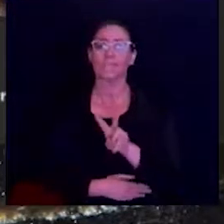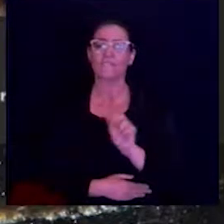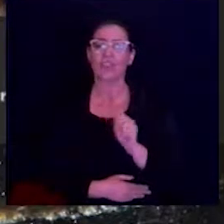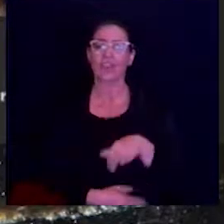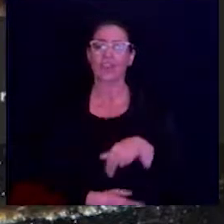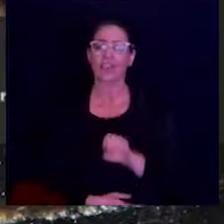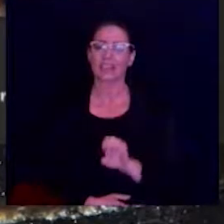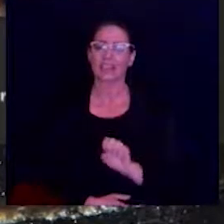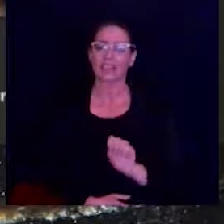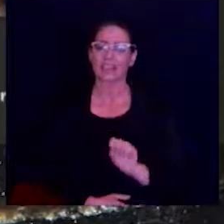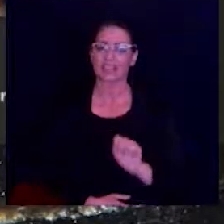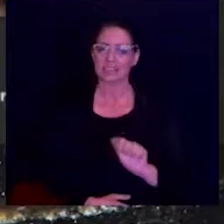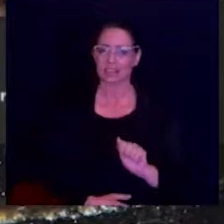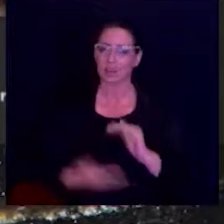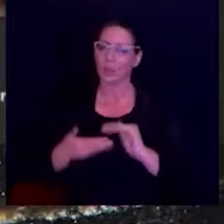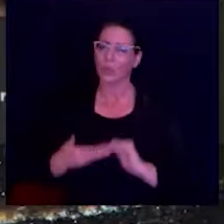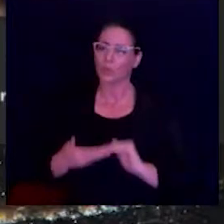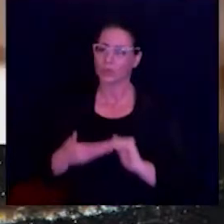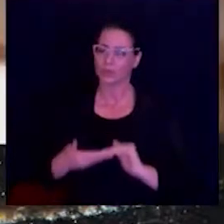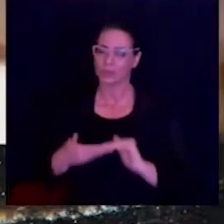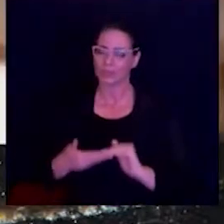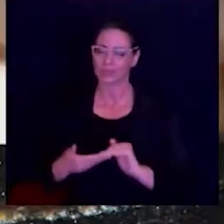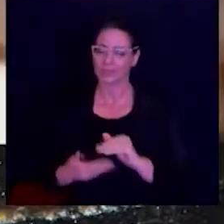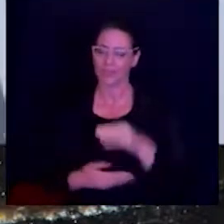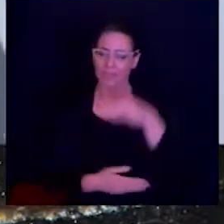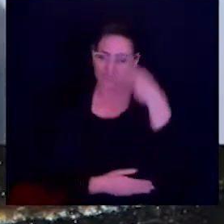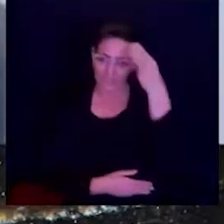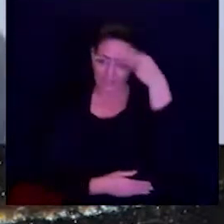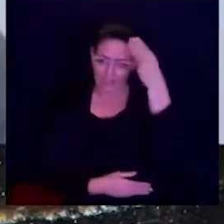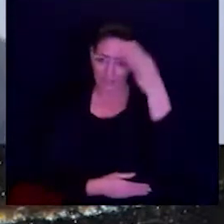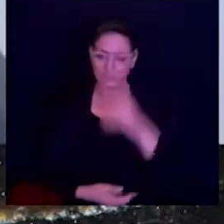para saudar seus afiliados.